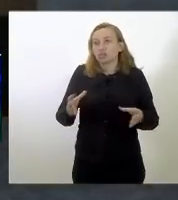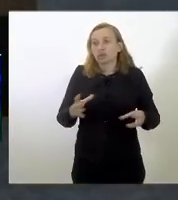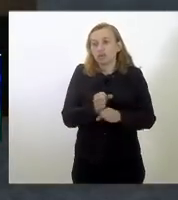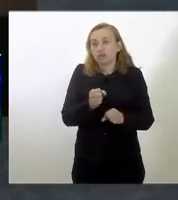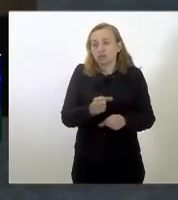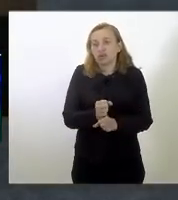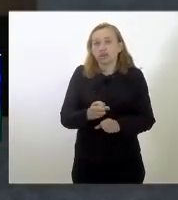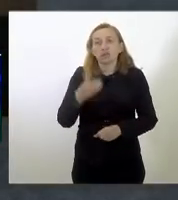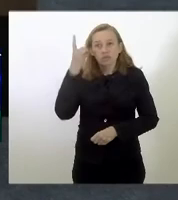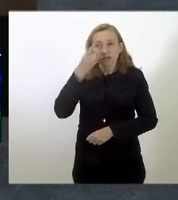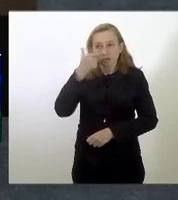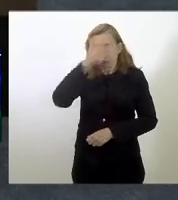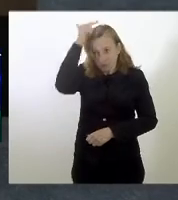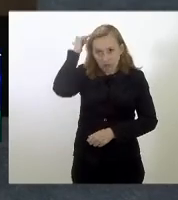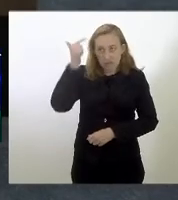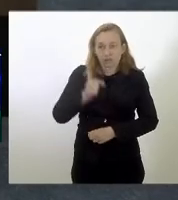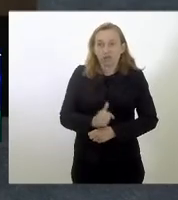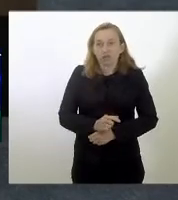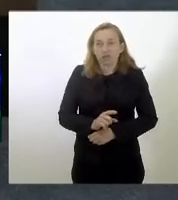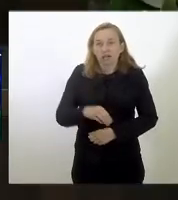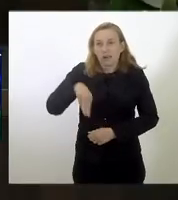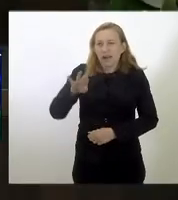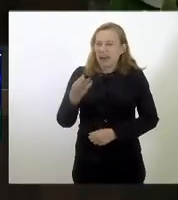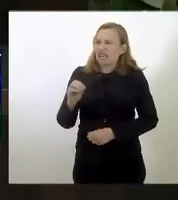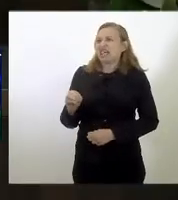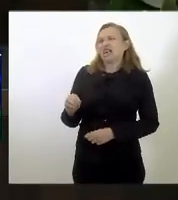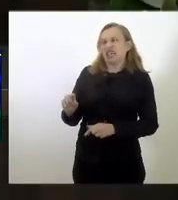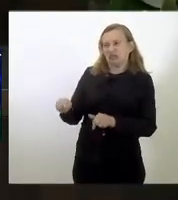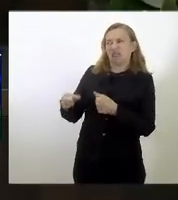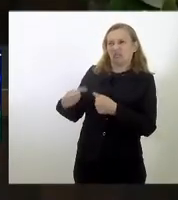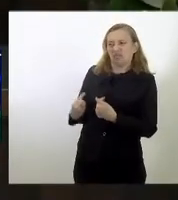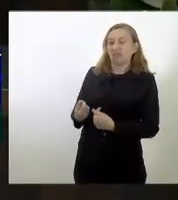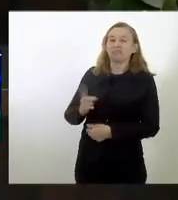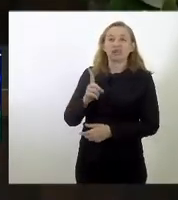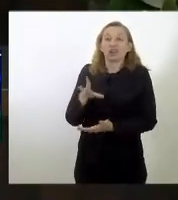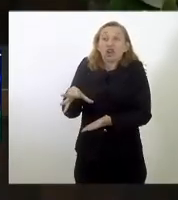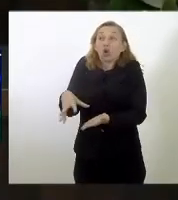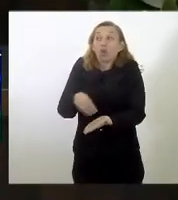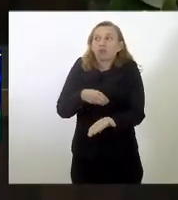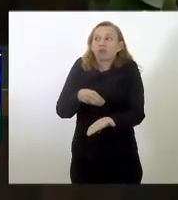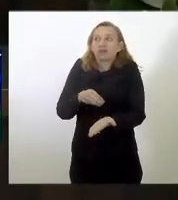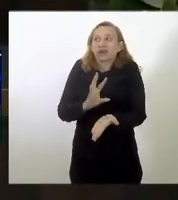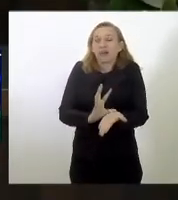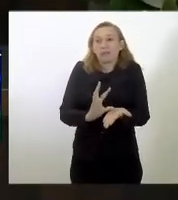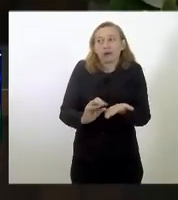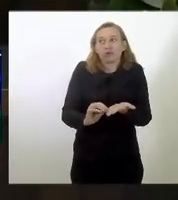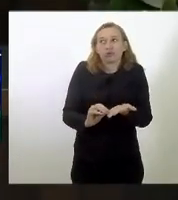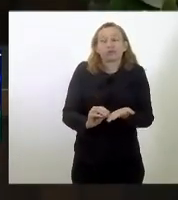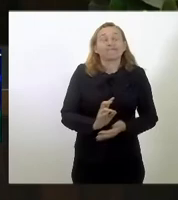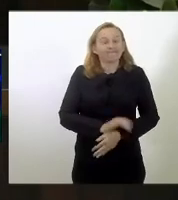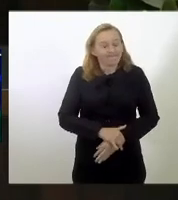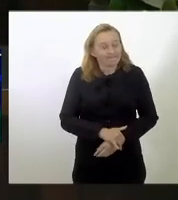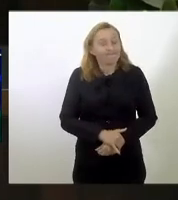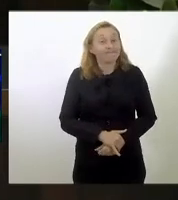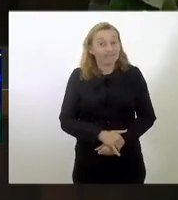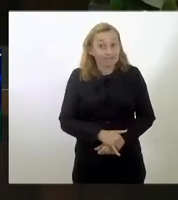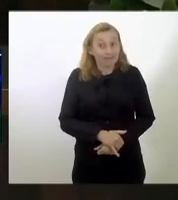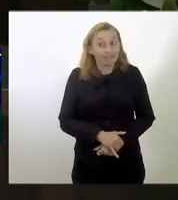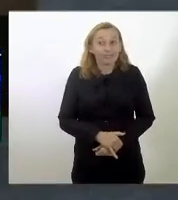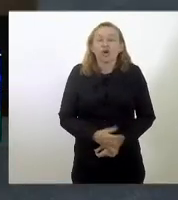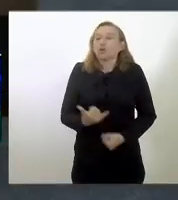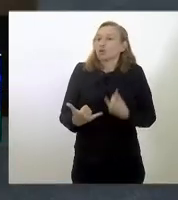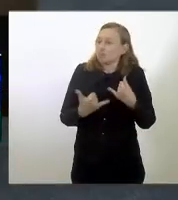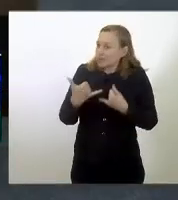do Marquinho. Não, não, não. É porque, às vezes, o Marquinho copia a pauta. E ele copia a pauta não, tô